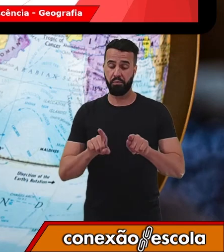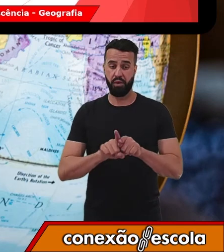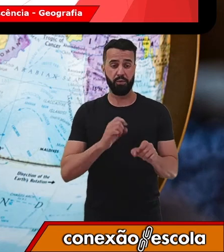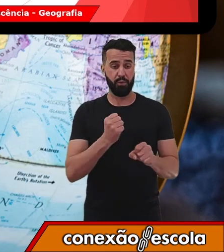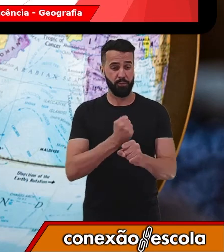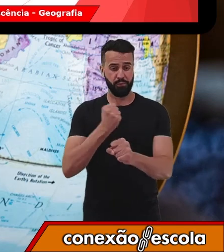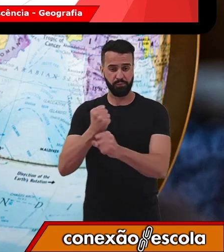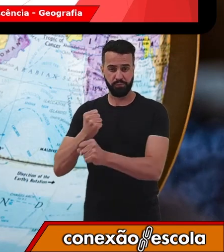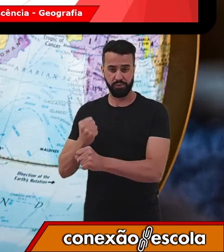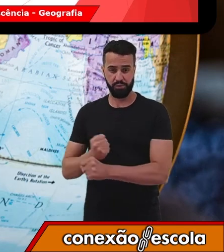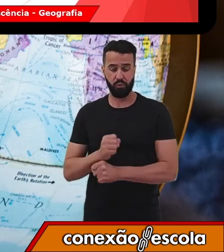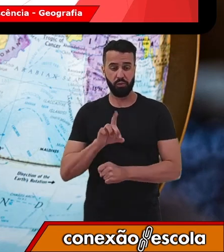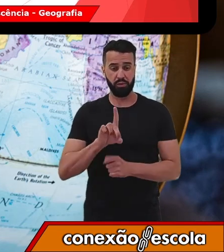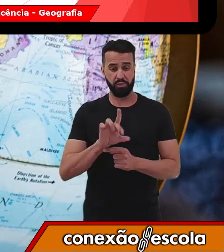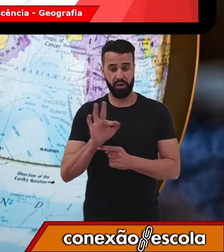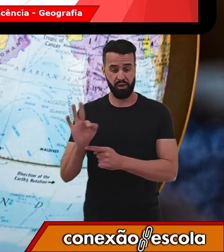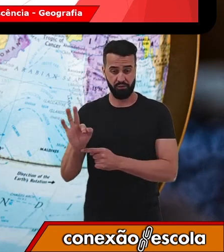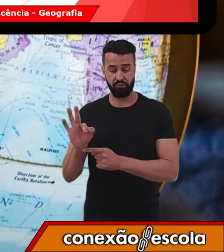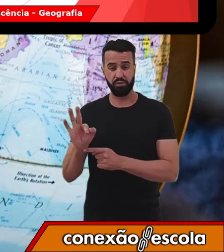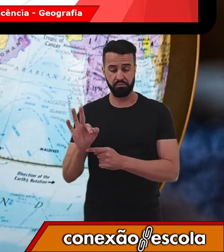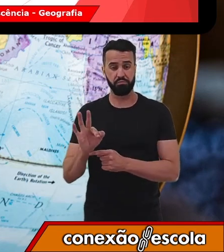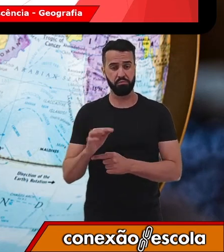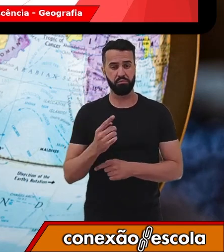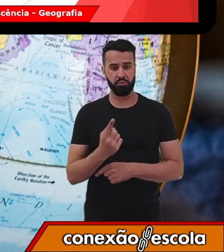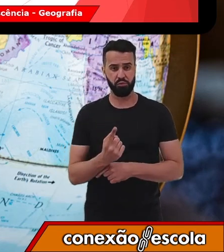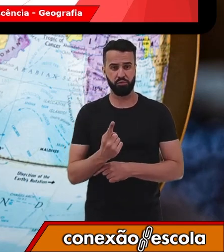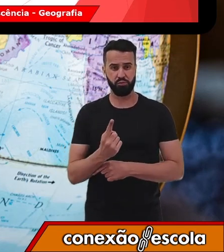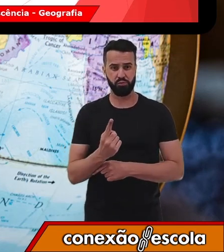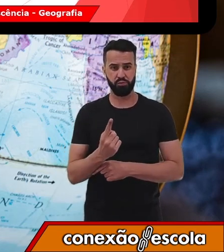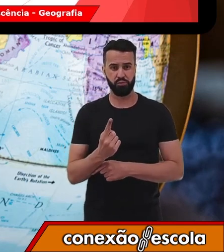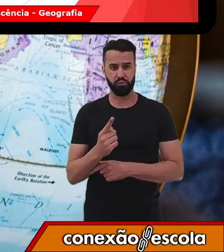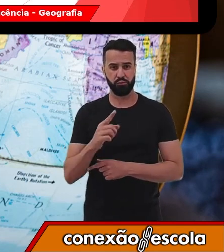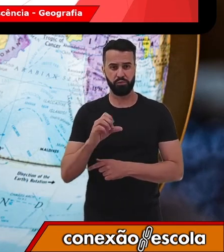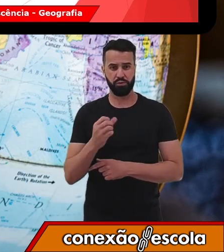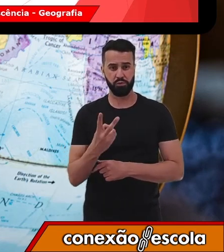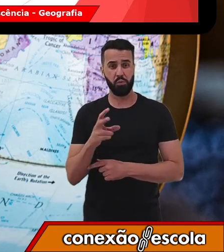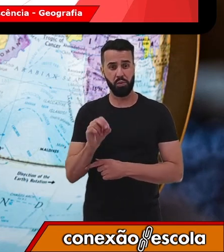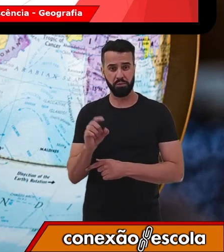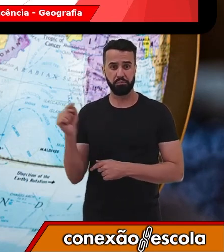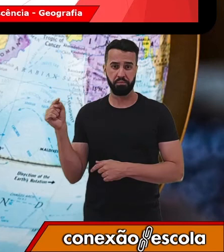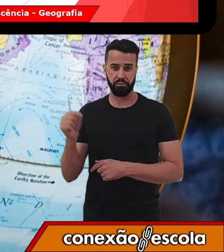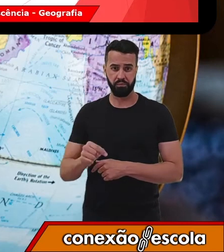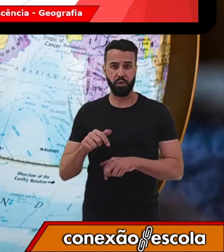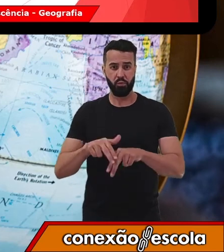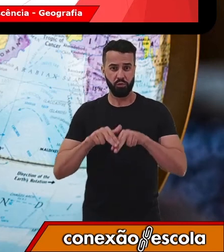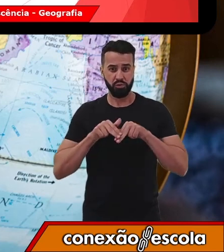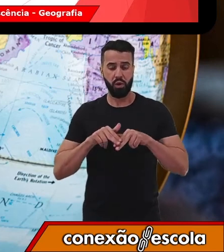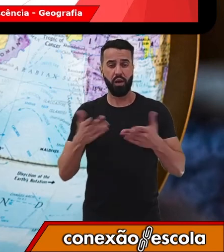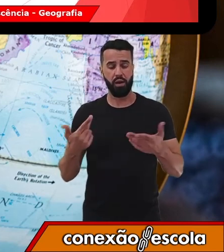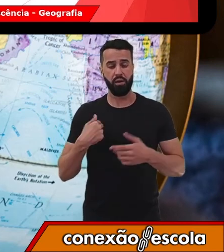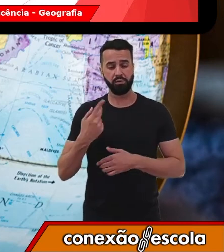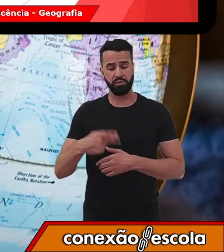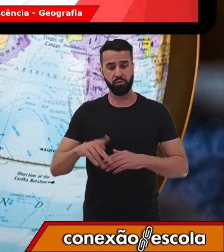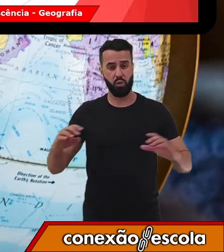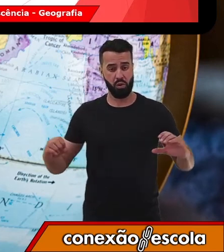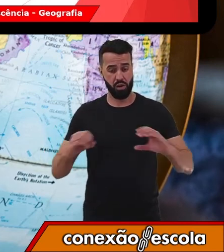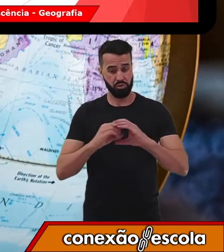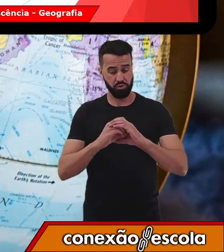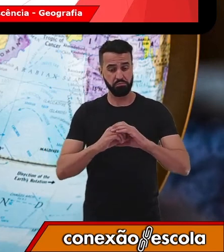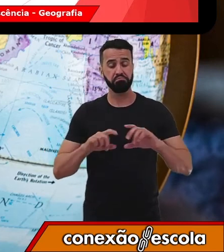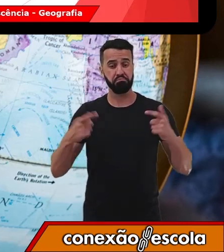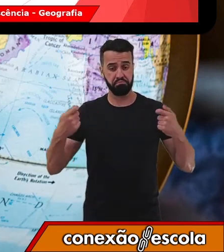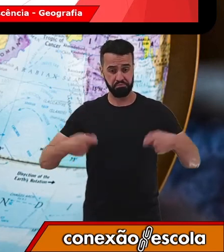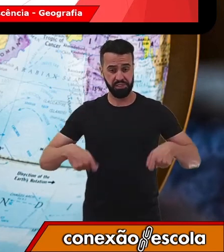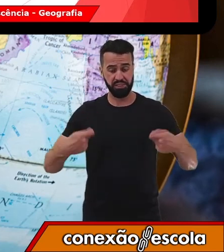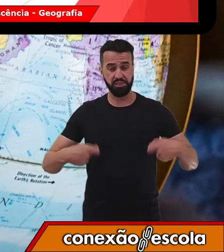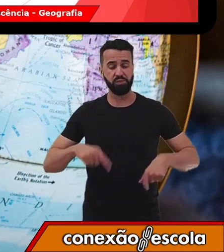em 1960. Trazer a capital federal para a região centro-oeste faz com que tenha a necessidade